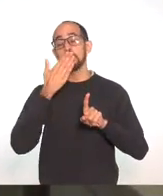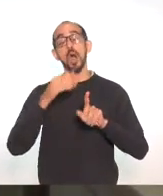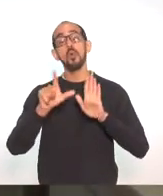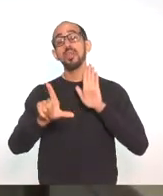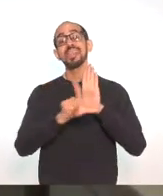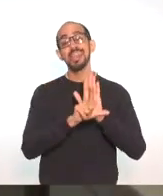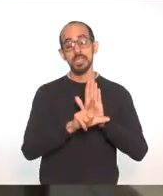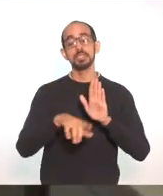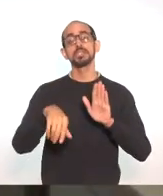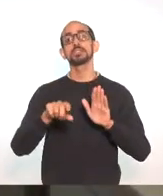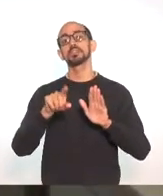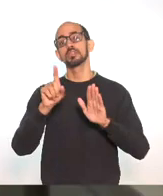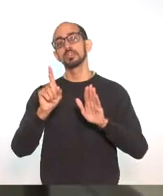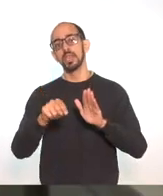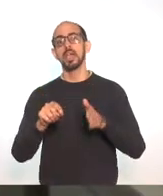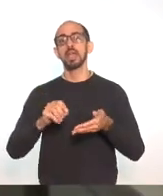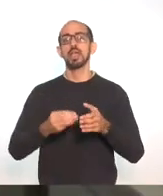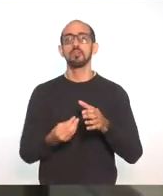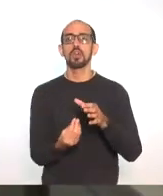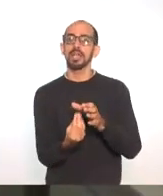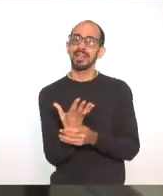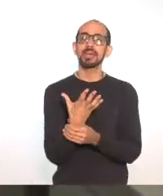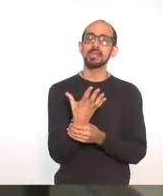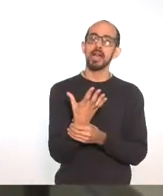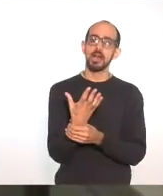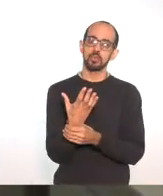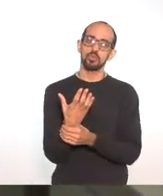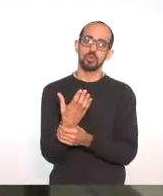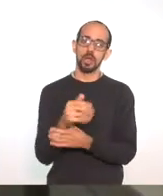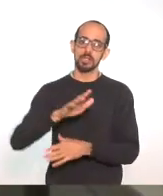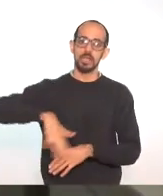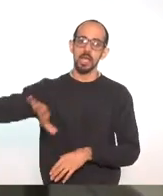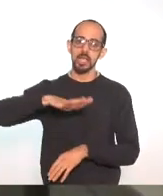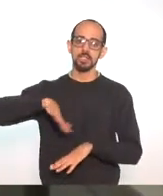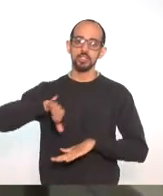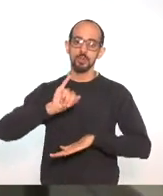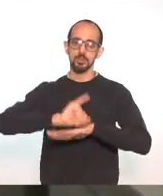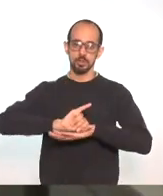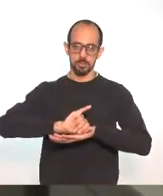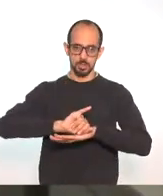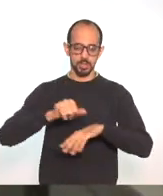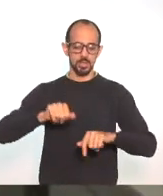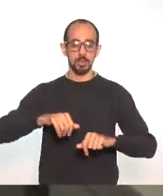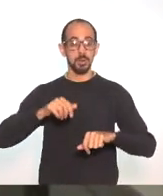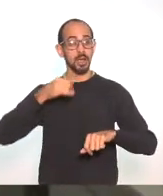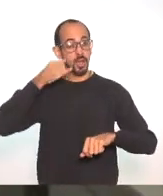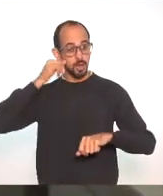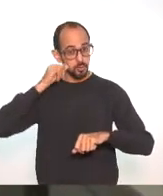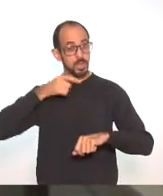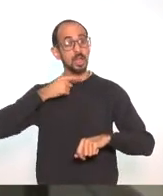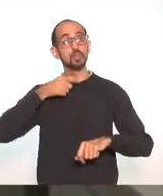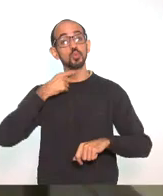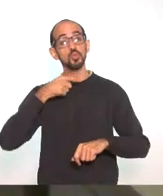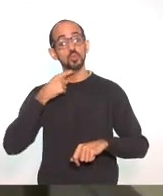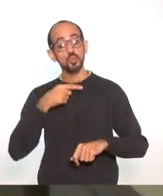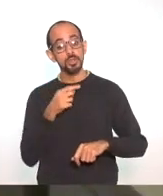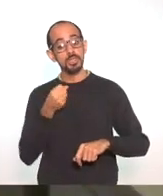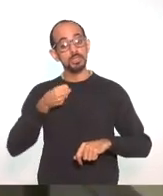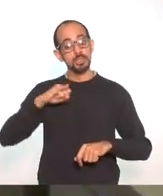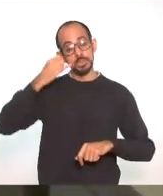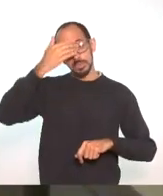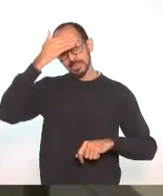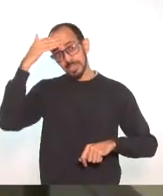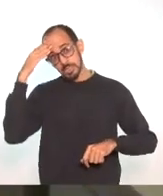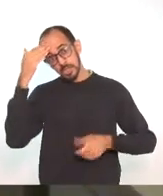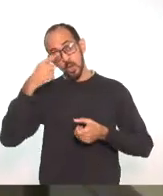acho que nesse complementar criada a região metropolitana para que a gente não fique em dúvidas se é Celso de um